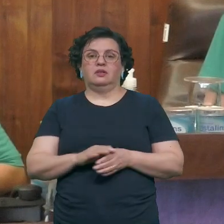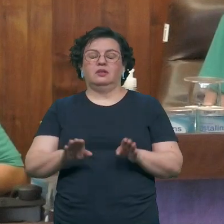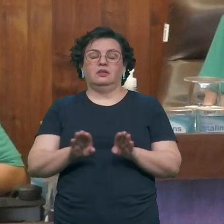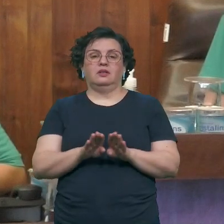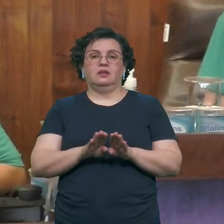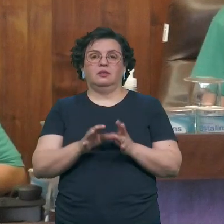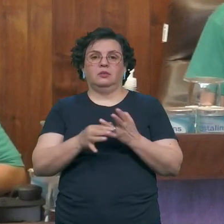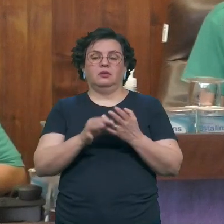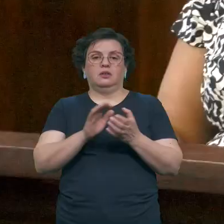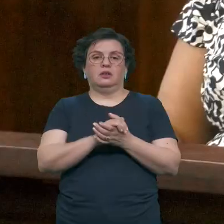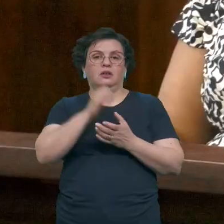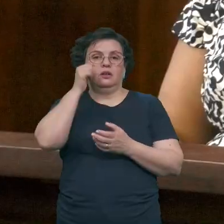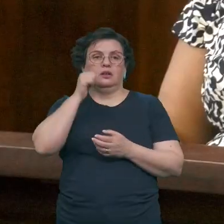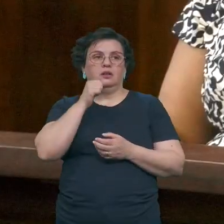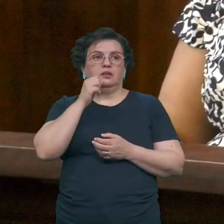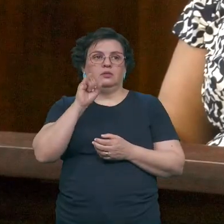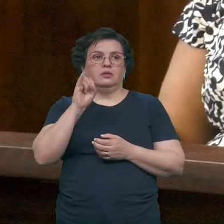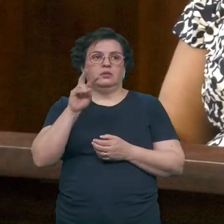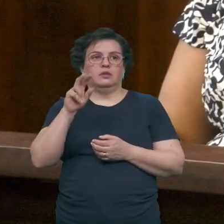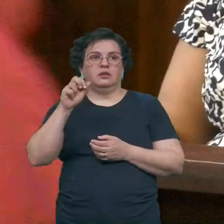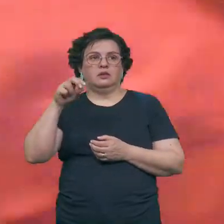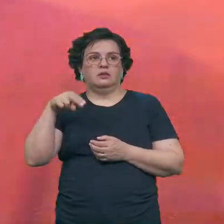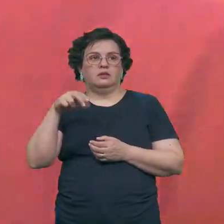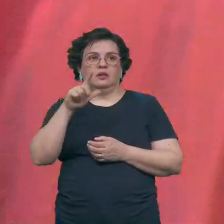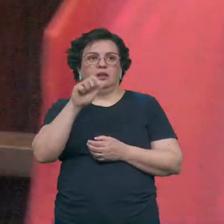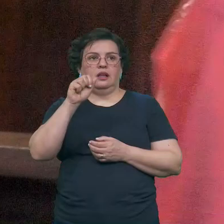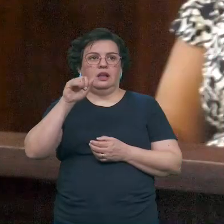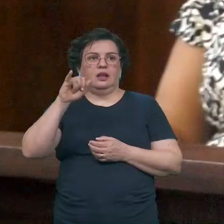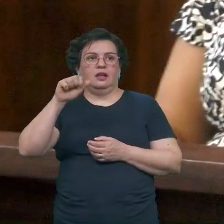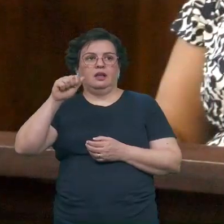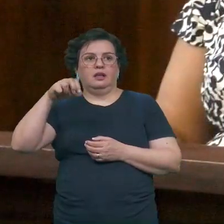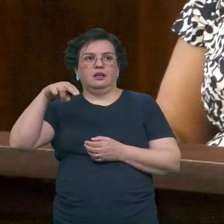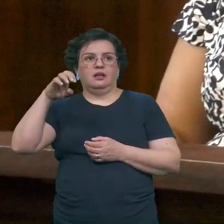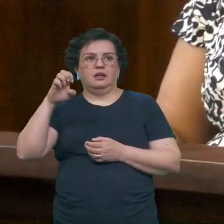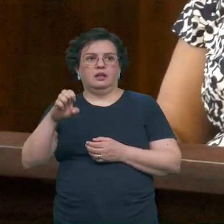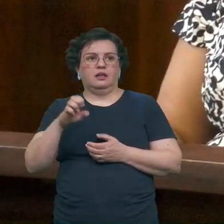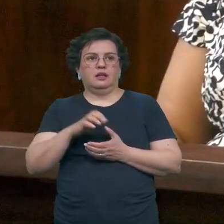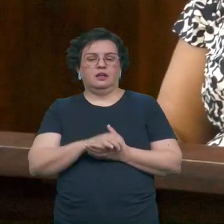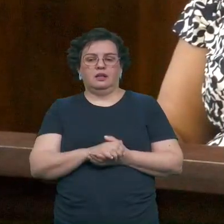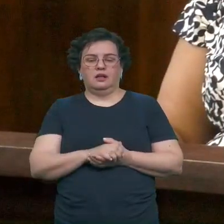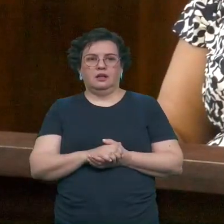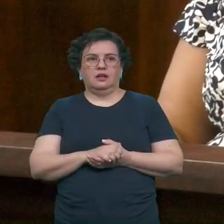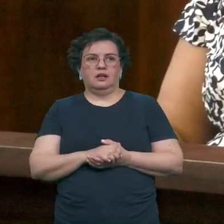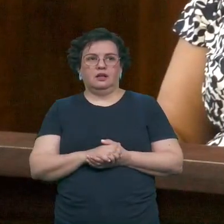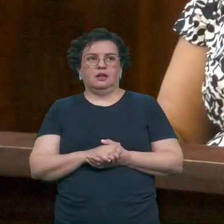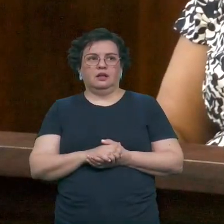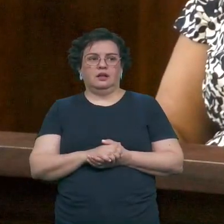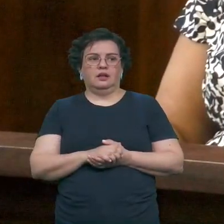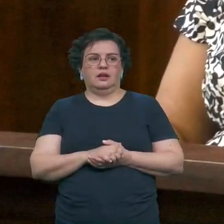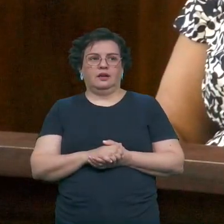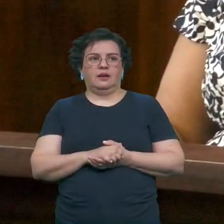da esposa do vereador Ivan Negão, a Laiane. Seja sempre bem-vinda também, Laiane.